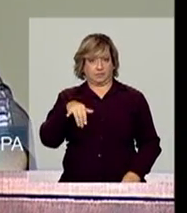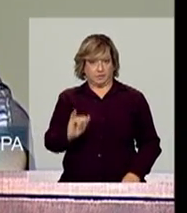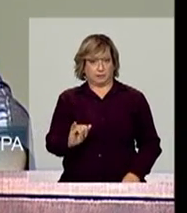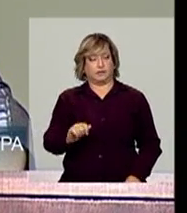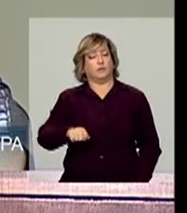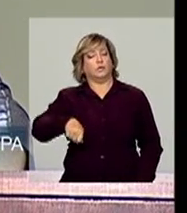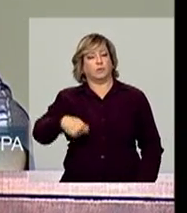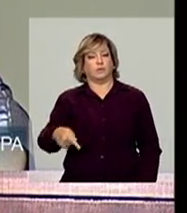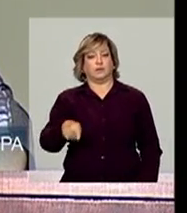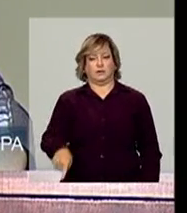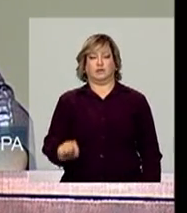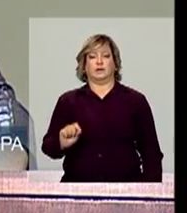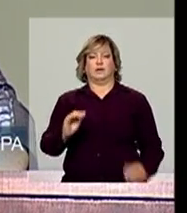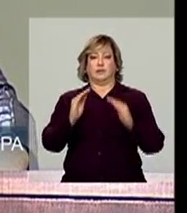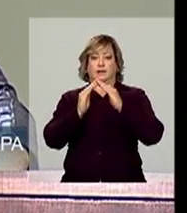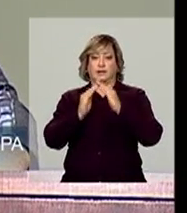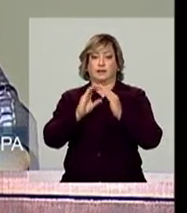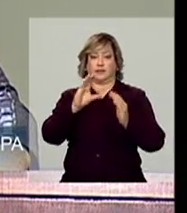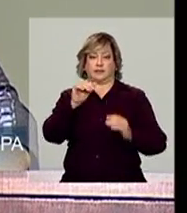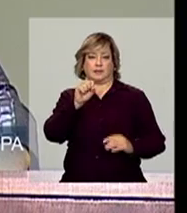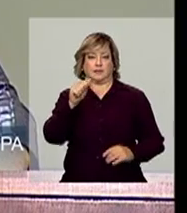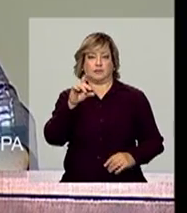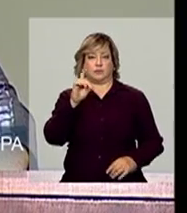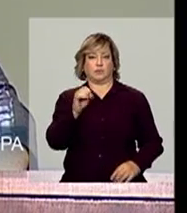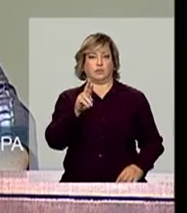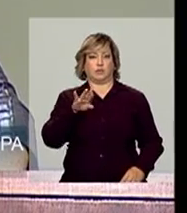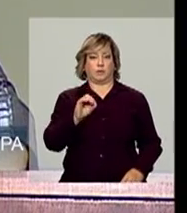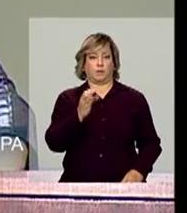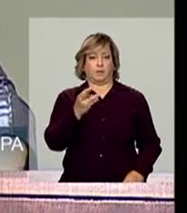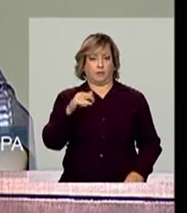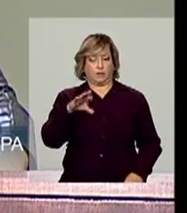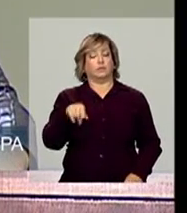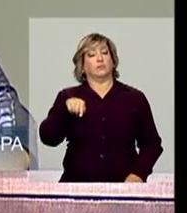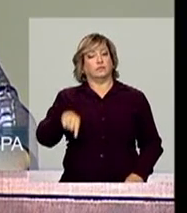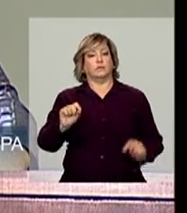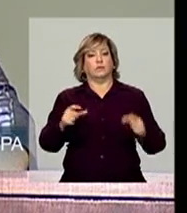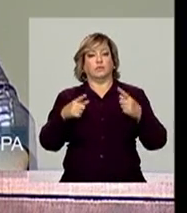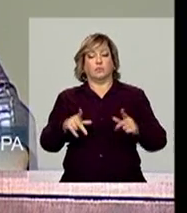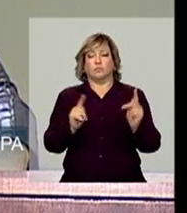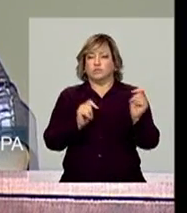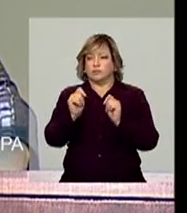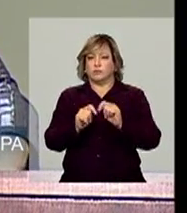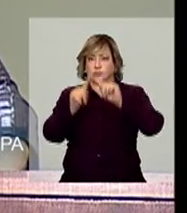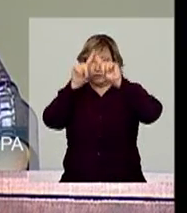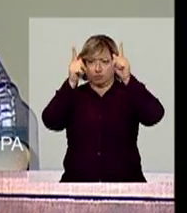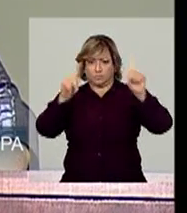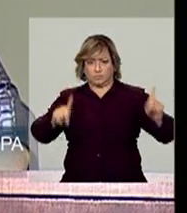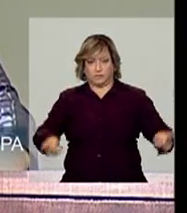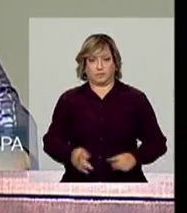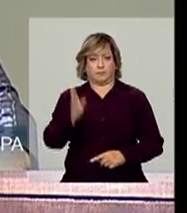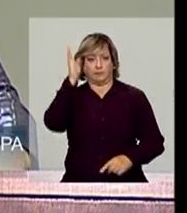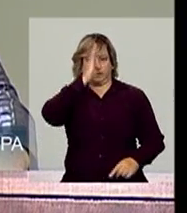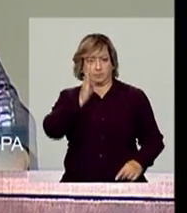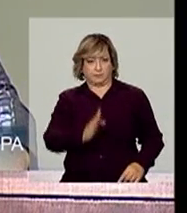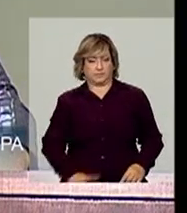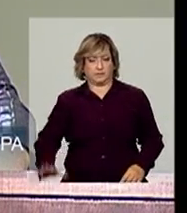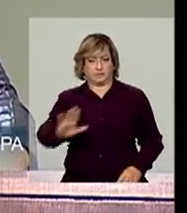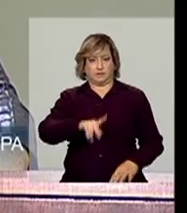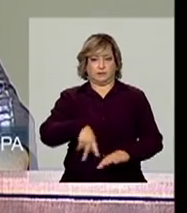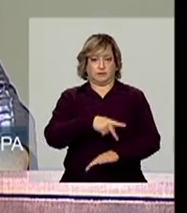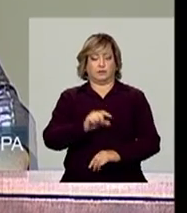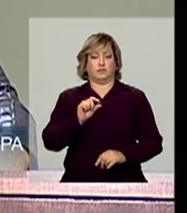Branco, é a casa que preservou a unidade territorial do nosso país, definiu